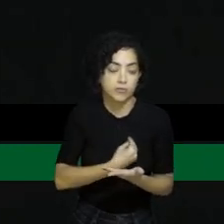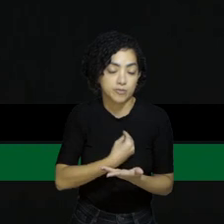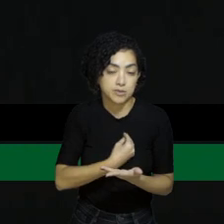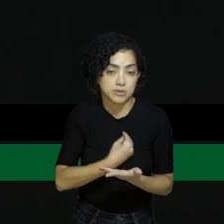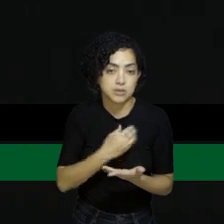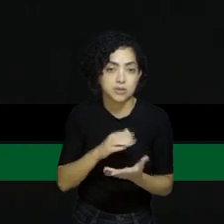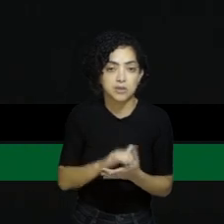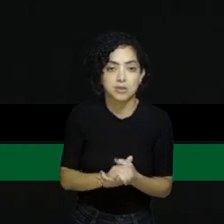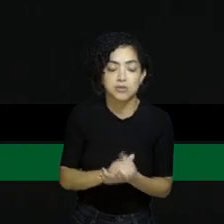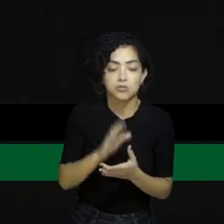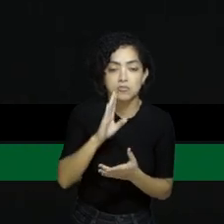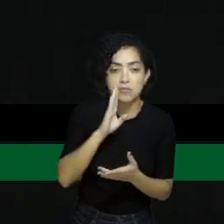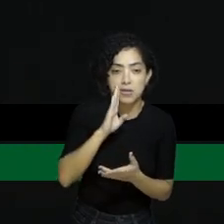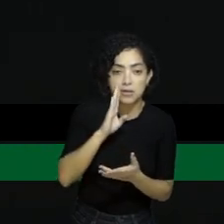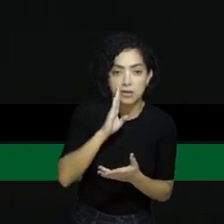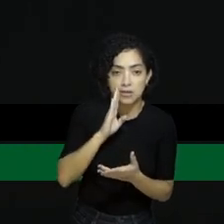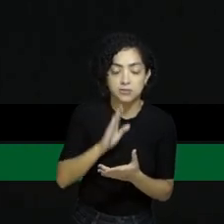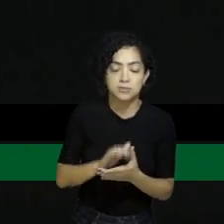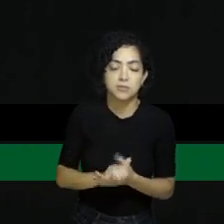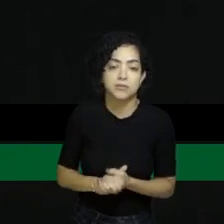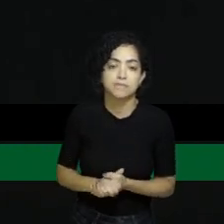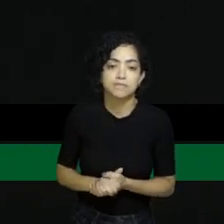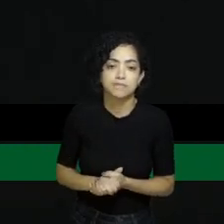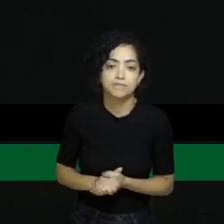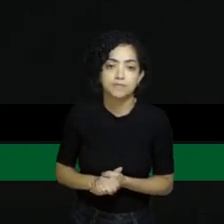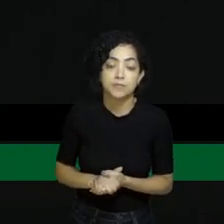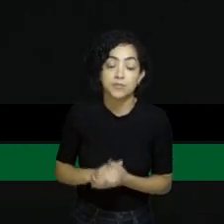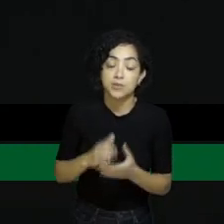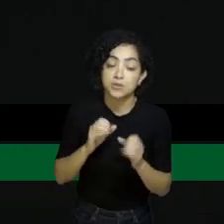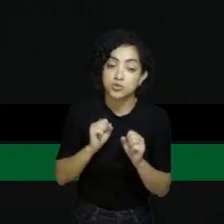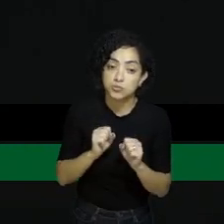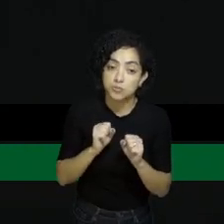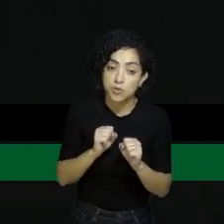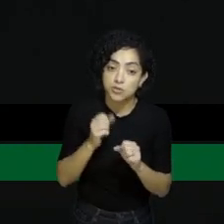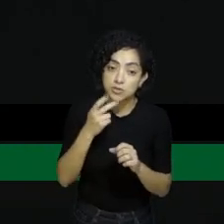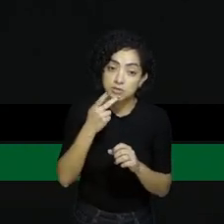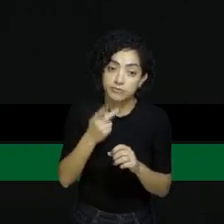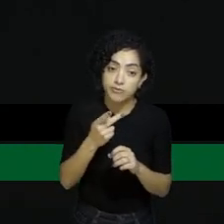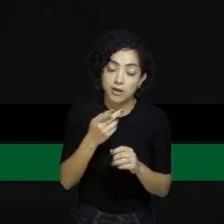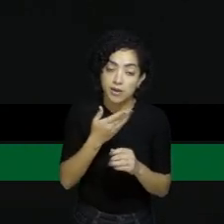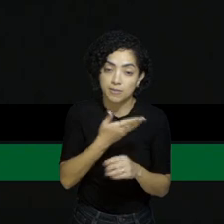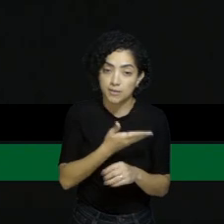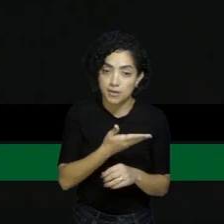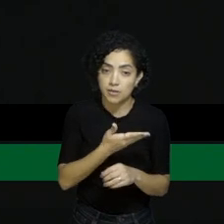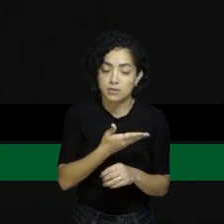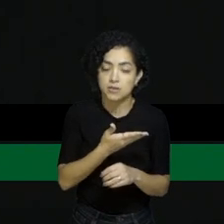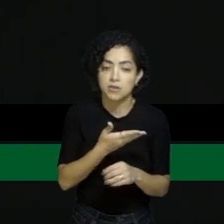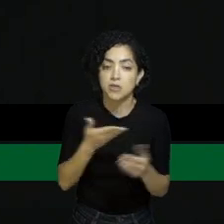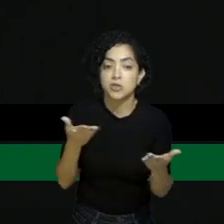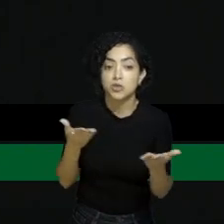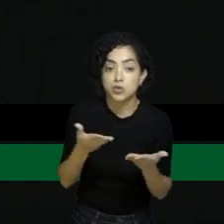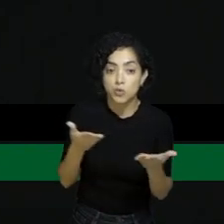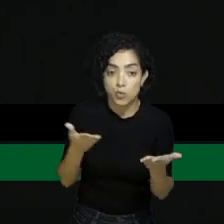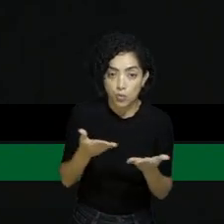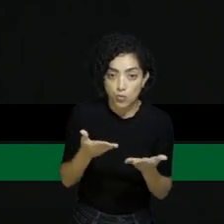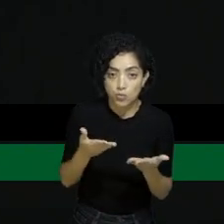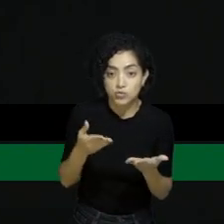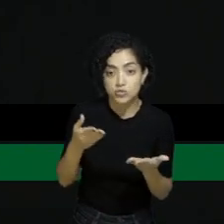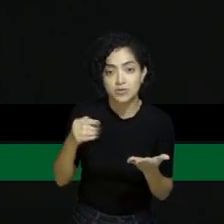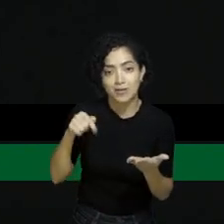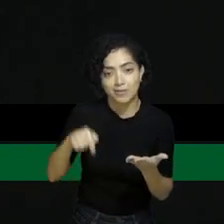deputado Nilson Berlanda, e nós podemos falar para aquela cidade, e hoje nós temos a oportunidade de falar para